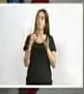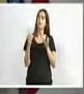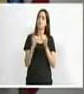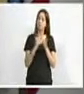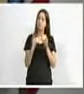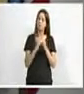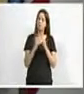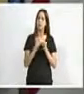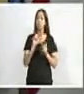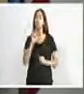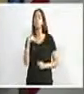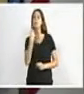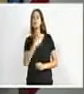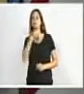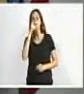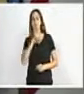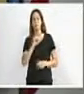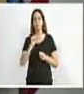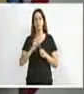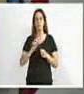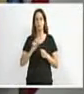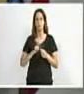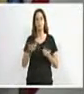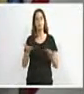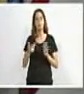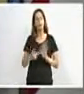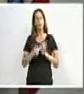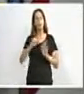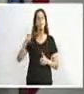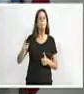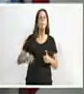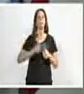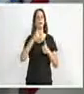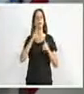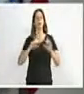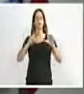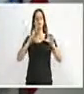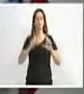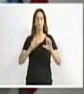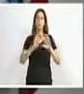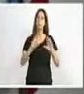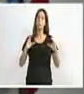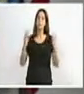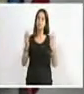do possível, eu gostaria que o Ari puxasse a primeira foto lá. A comunidade